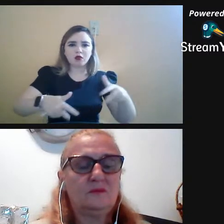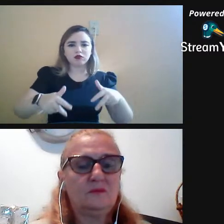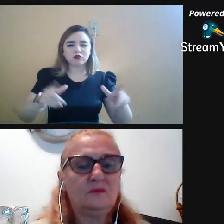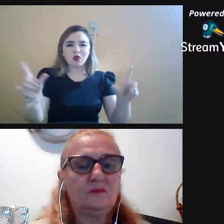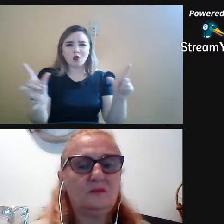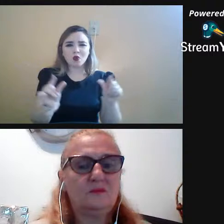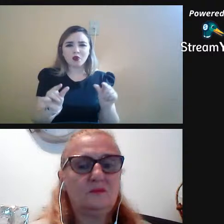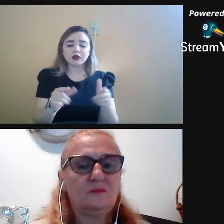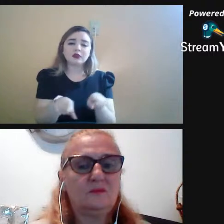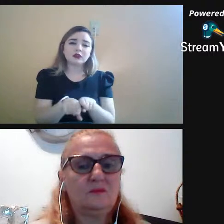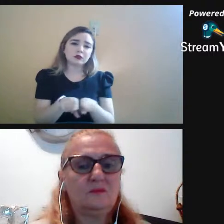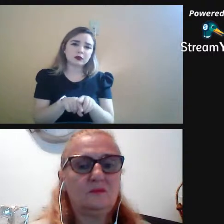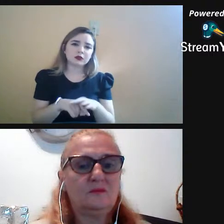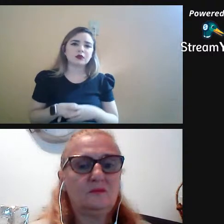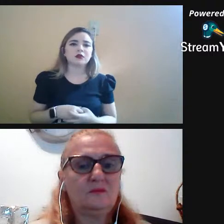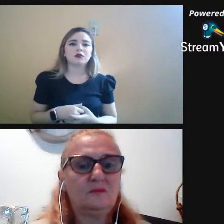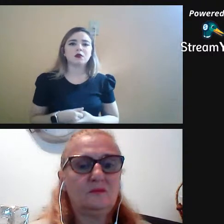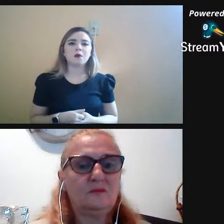uma